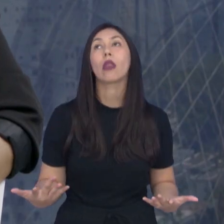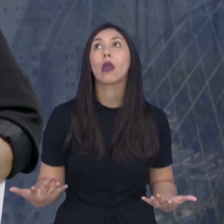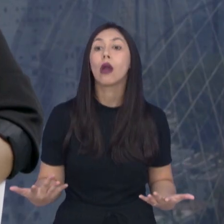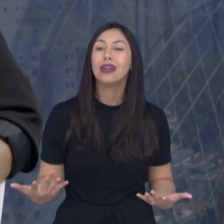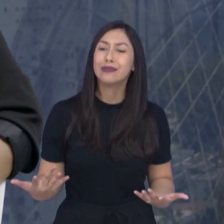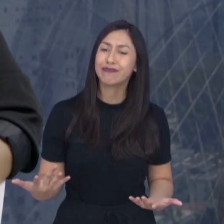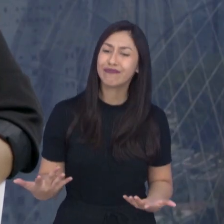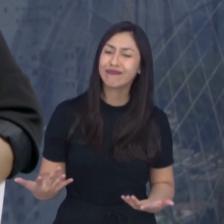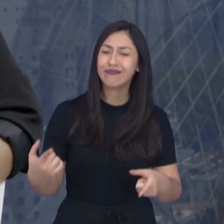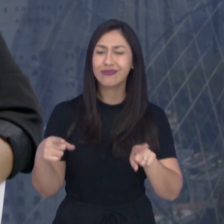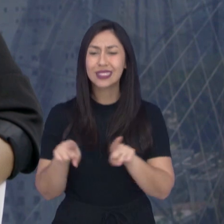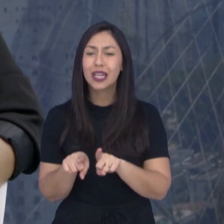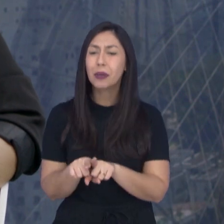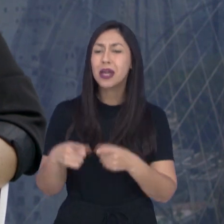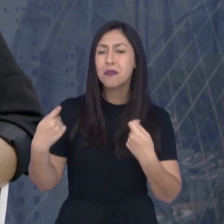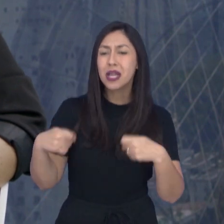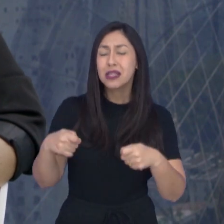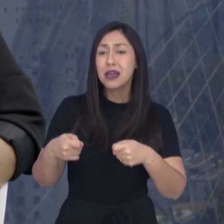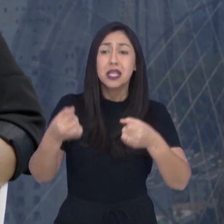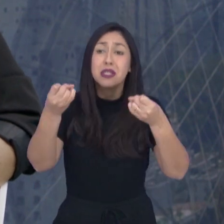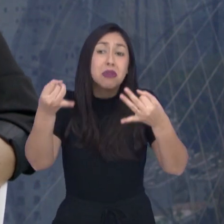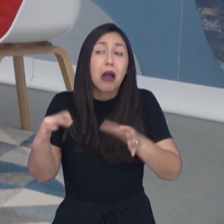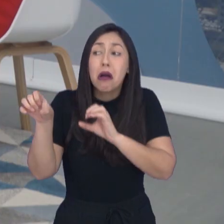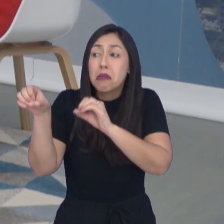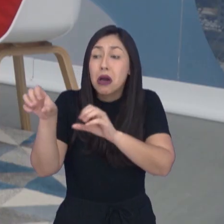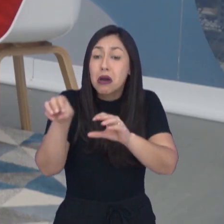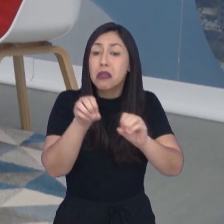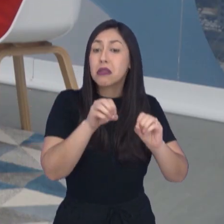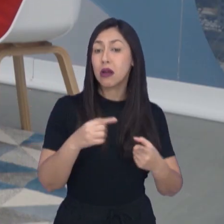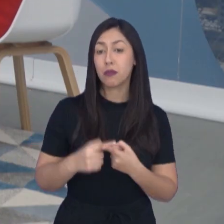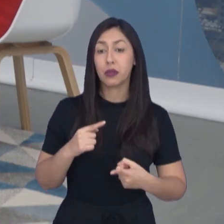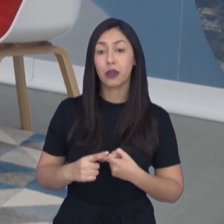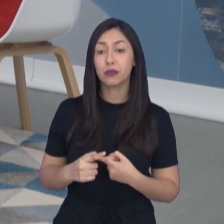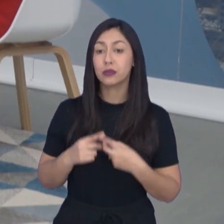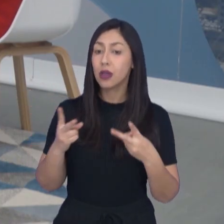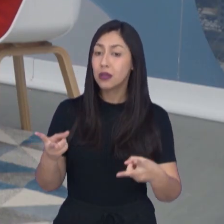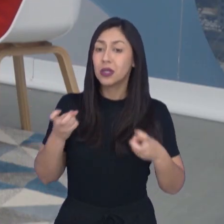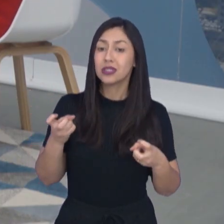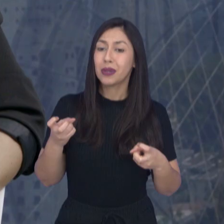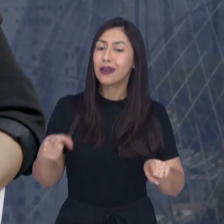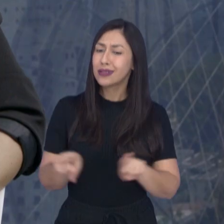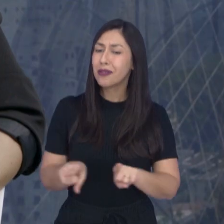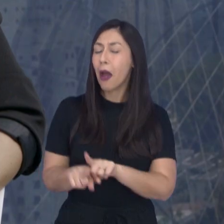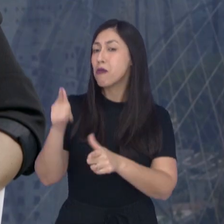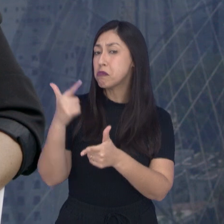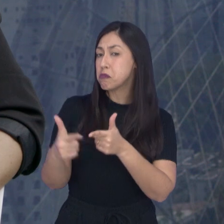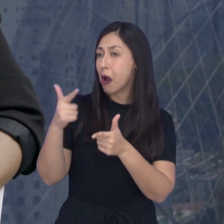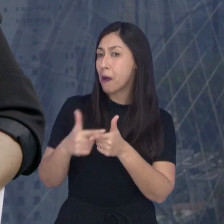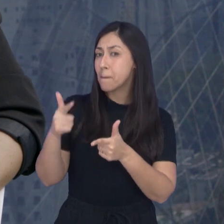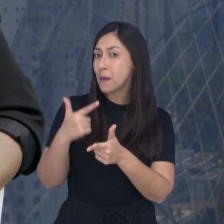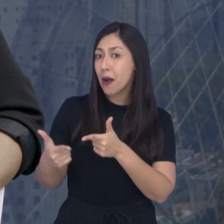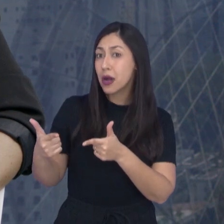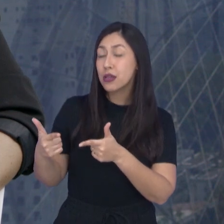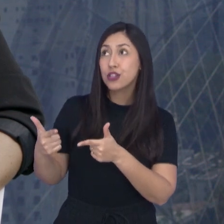eu acho que mais ainda criar-se essa cultura, né? Porque você veja assim que é um enfrentamento também cultural. Né? De